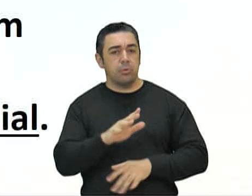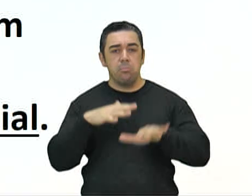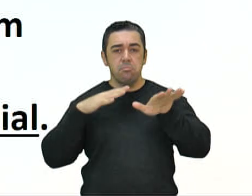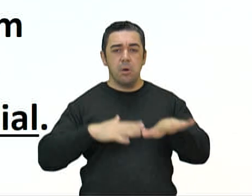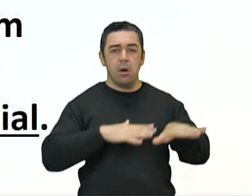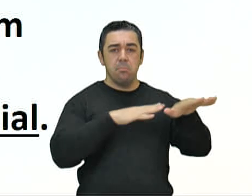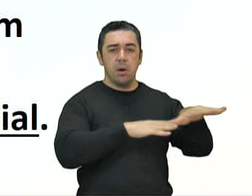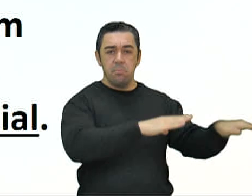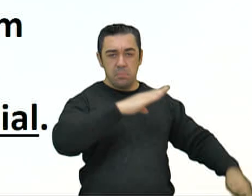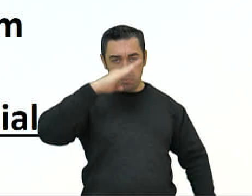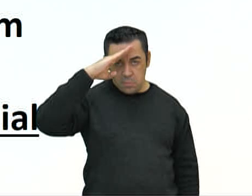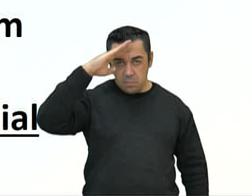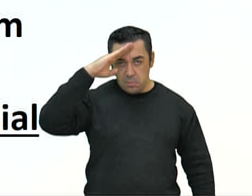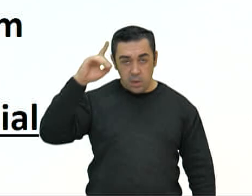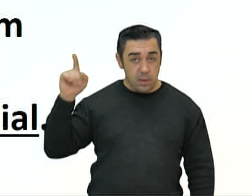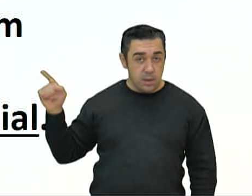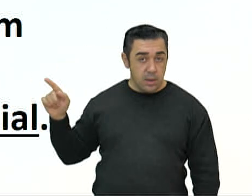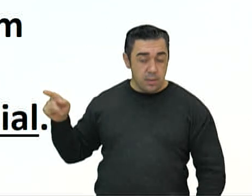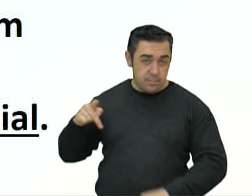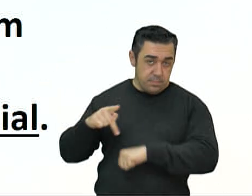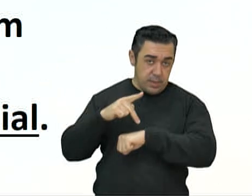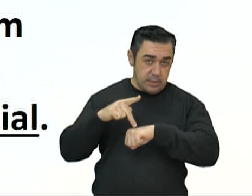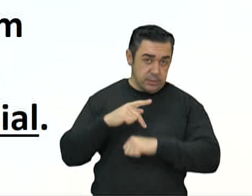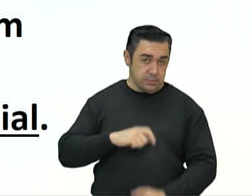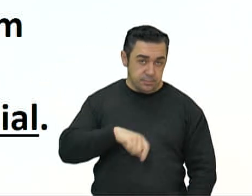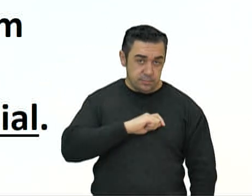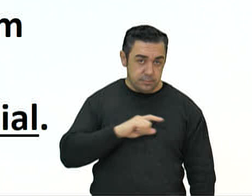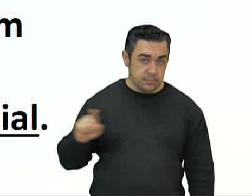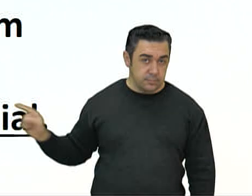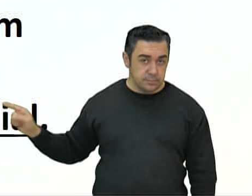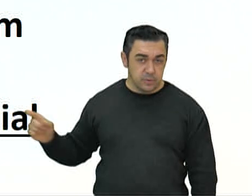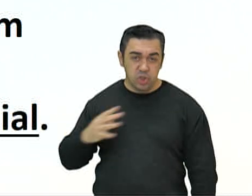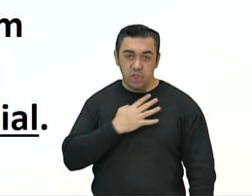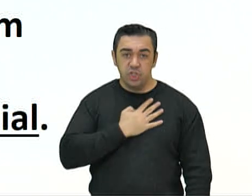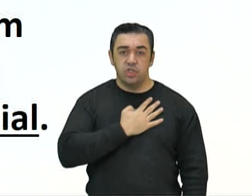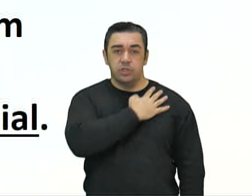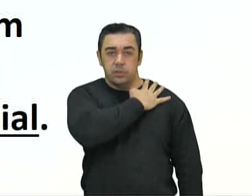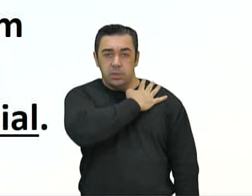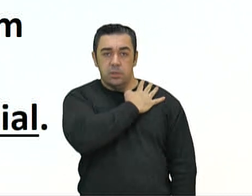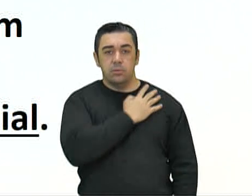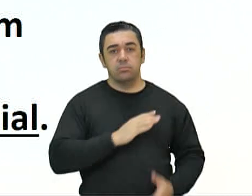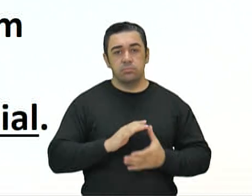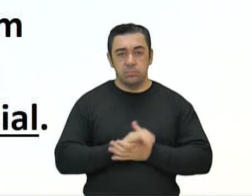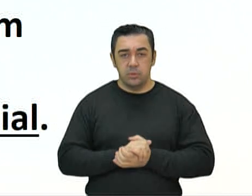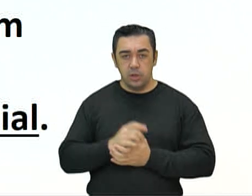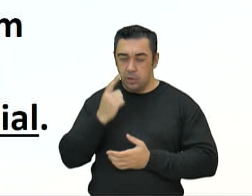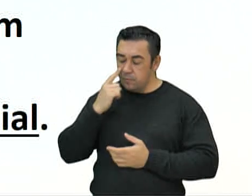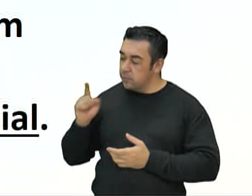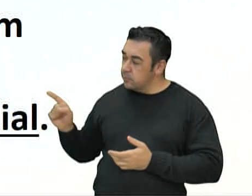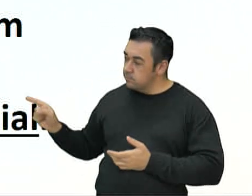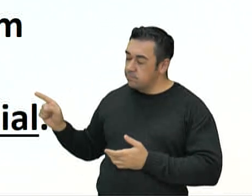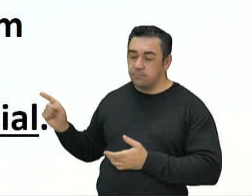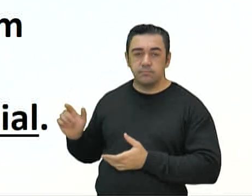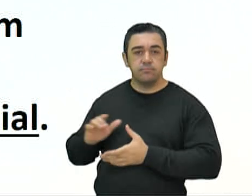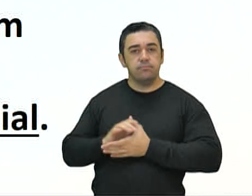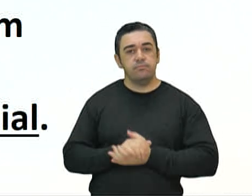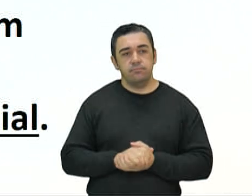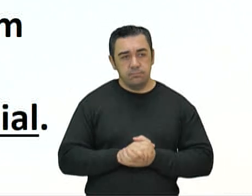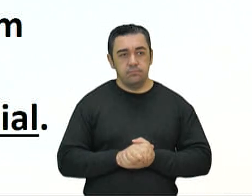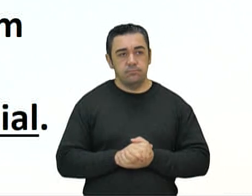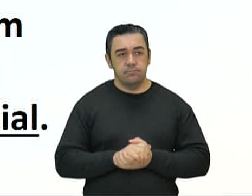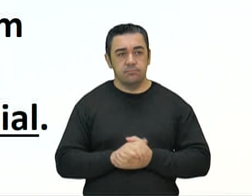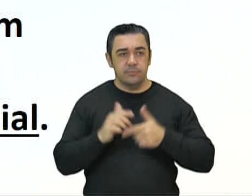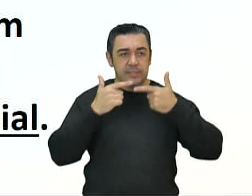parada militar na Espanha então. Então o general Francisco Franco e essa parada militar à frente dele aí, ele